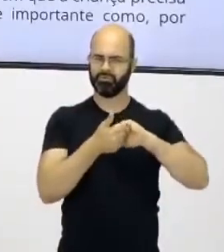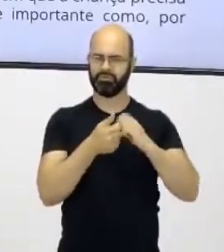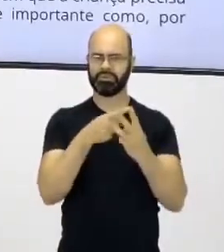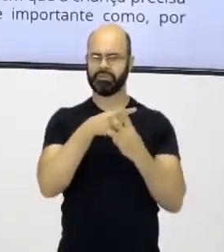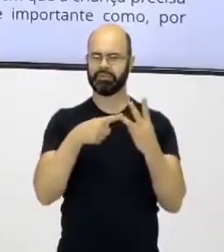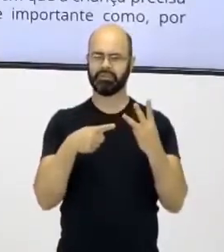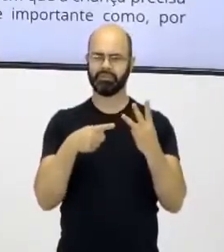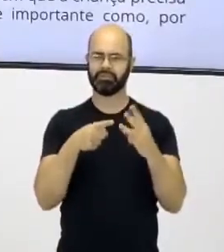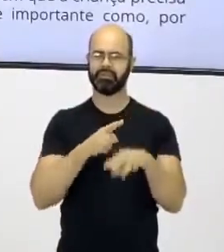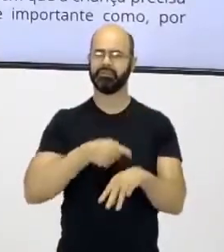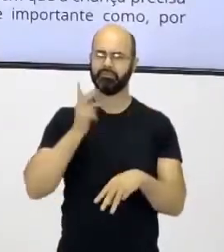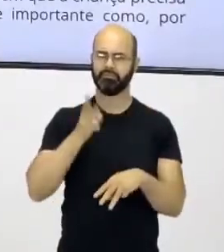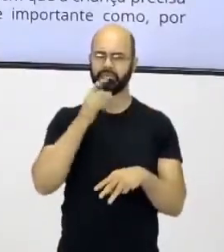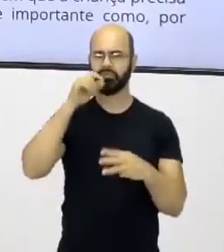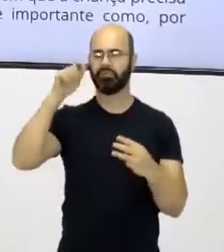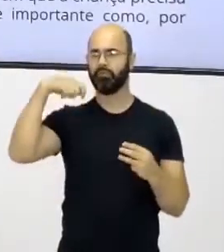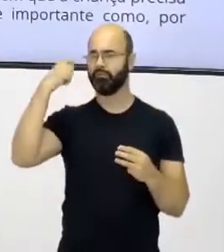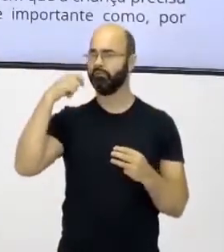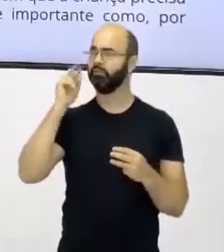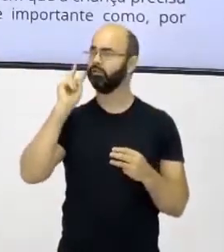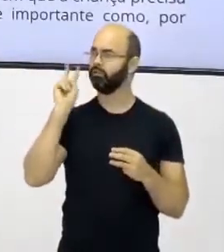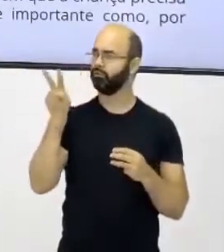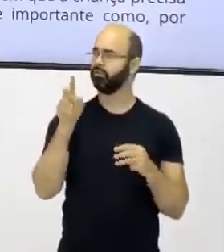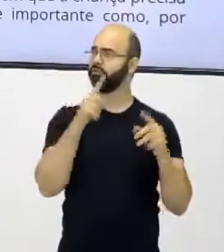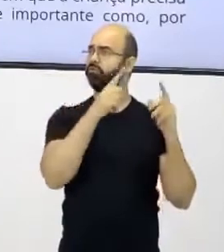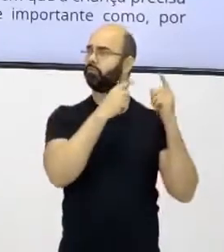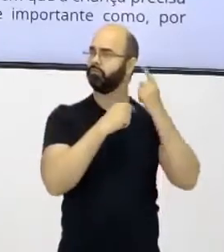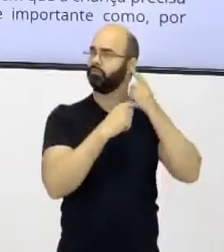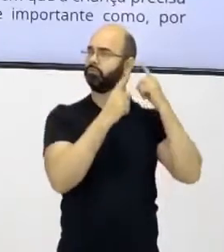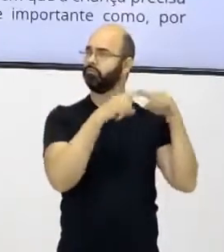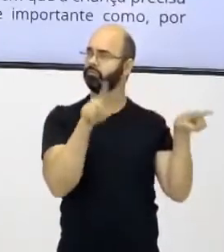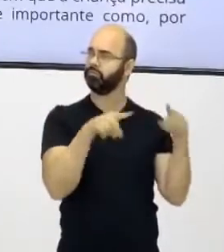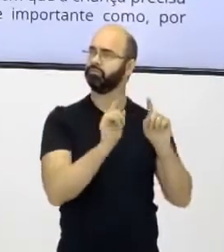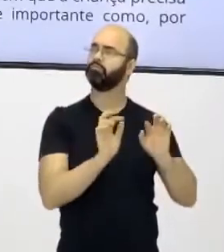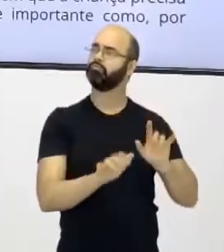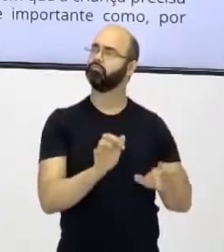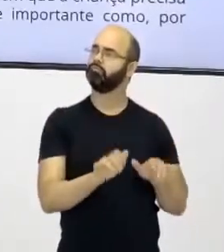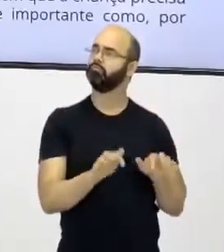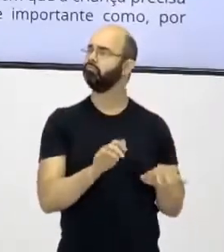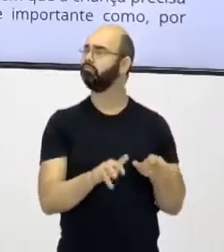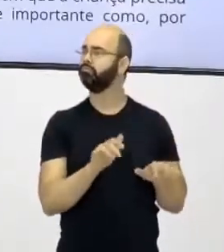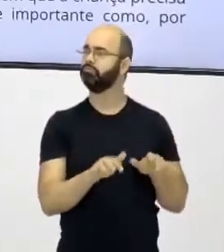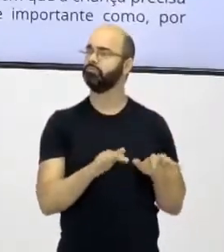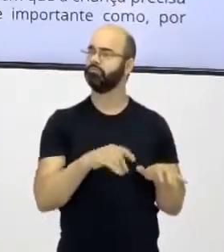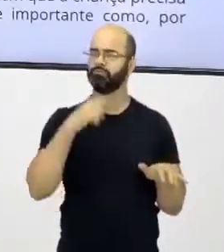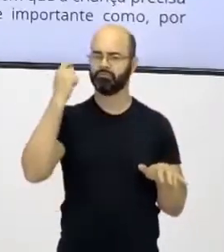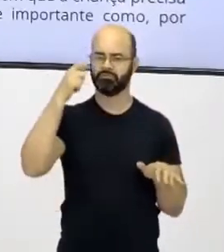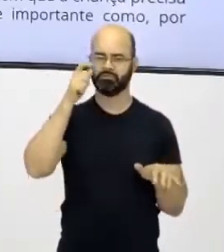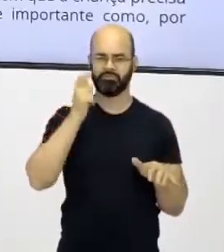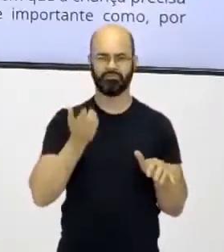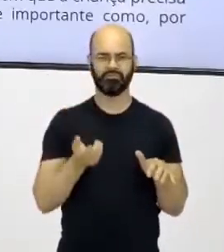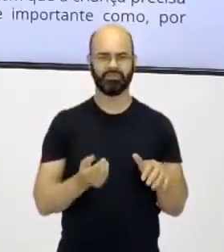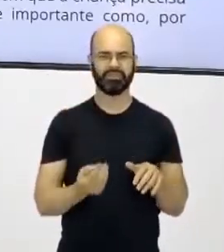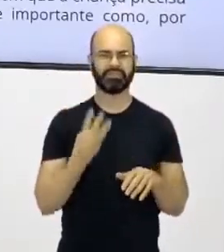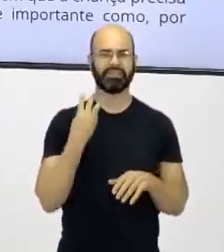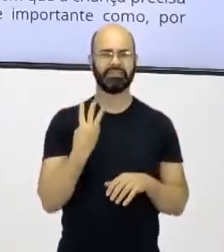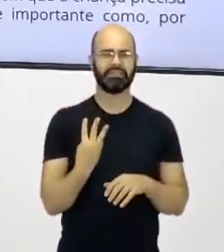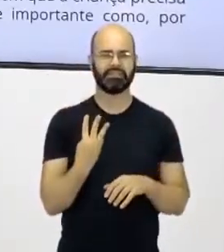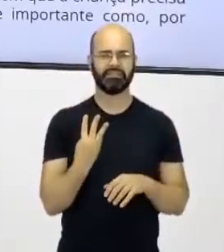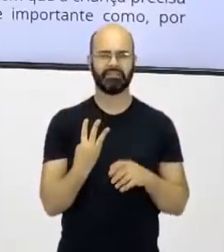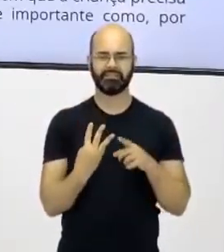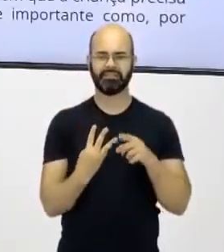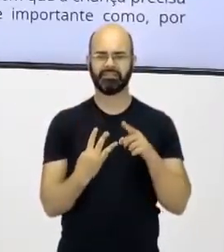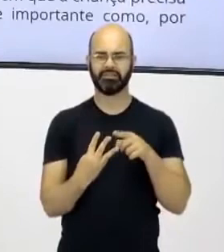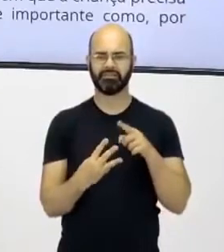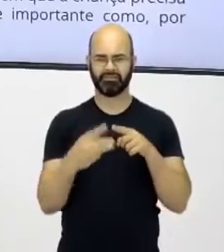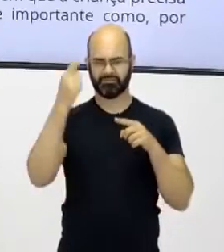3 coisas? Tem um vídeo, aí depois aqui tem uma música, eu estou escrevendo. Será que eu estou conseguindo organizar